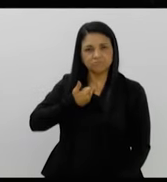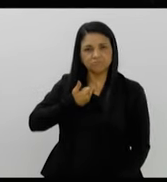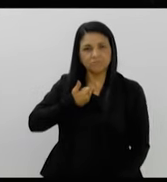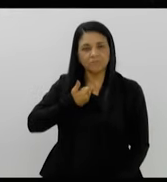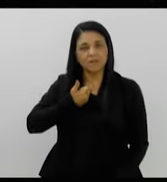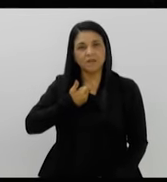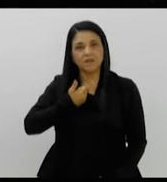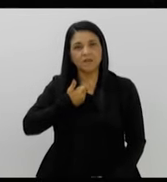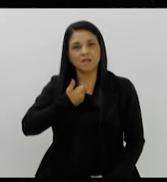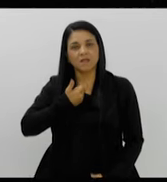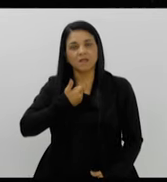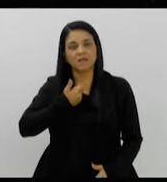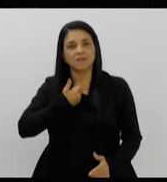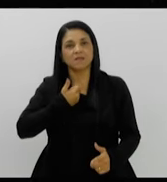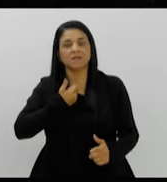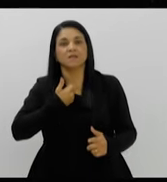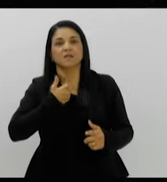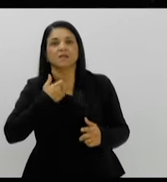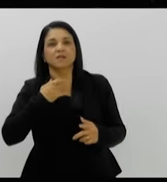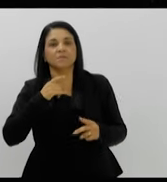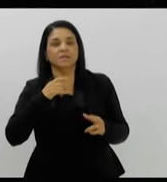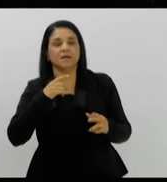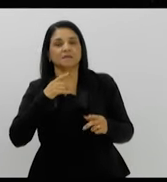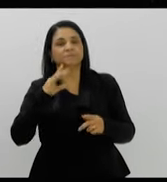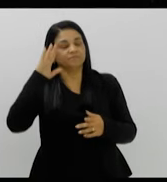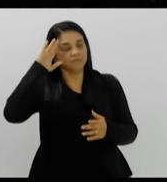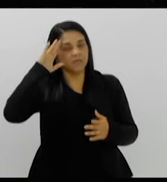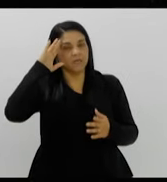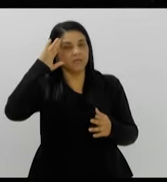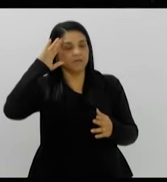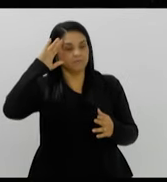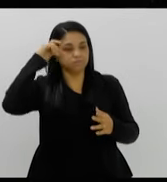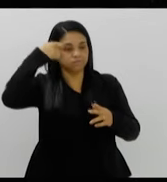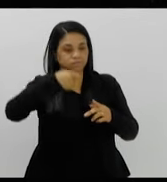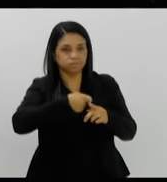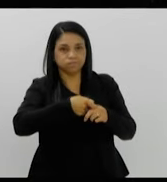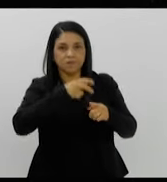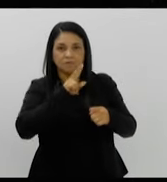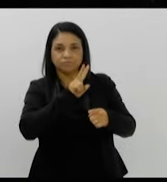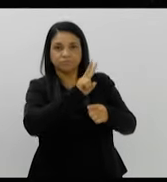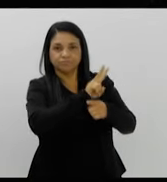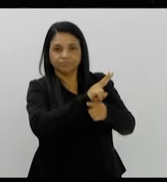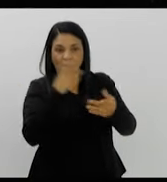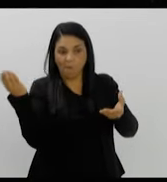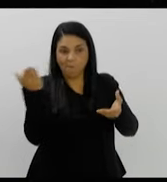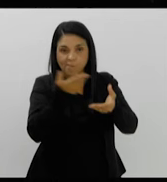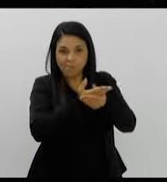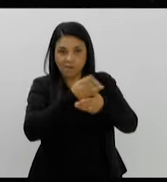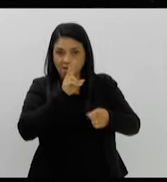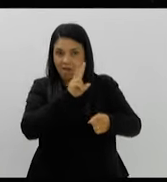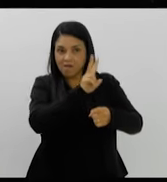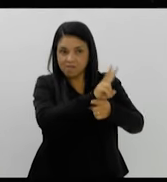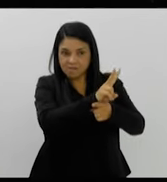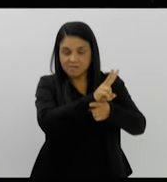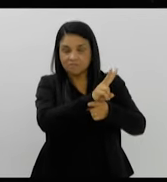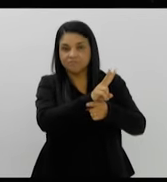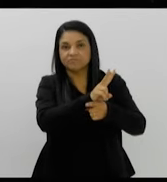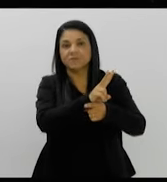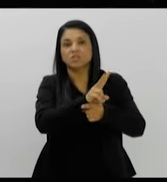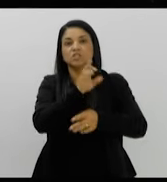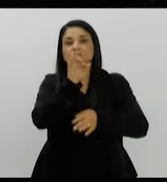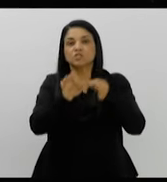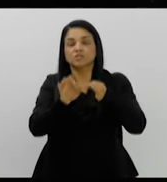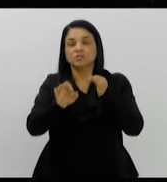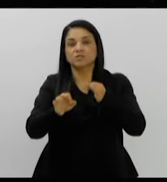a desembargadora do Tribunal de Justiça concedeu ainar suspendendo os trabalhos da comissão parlamentar